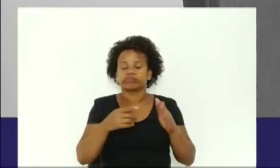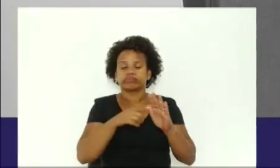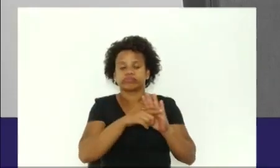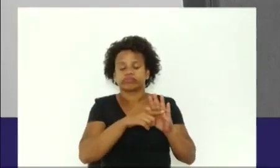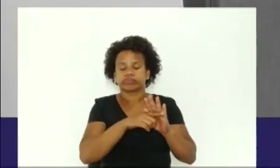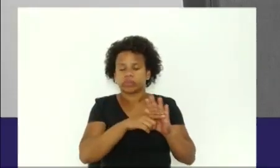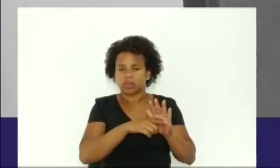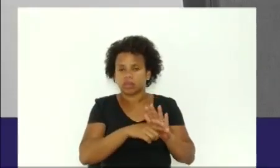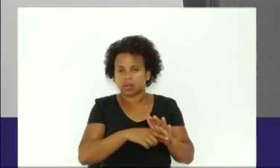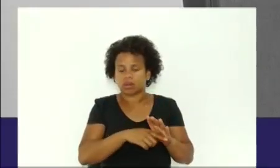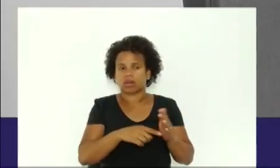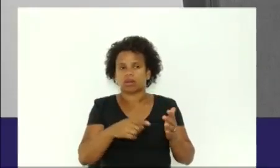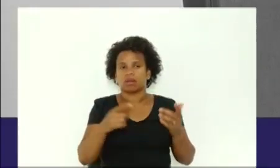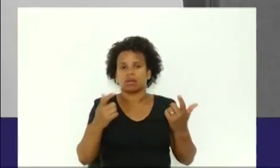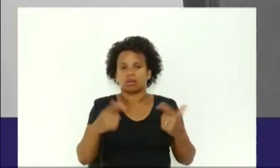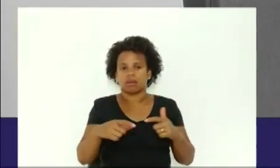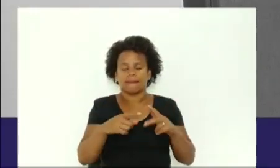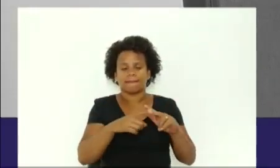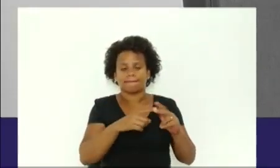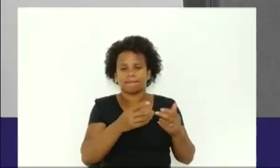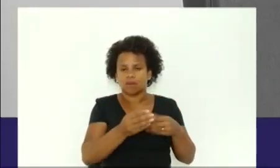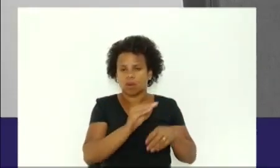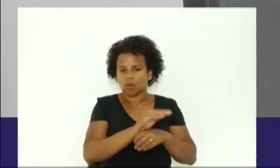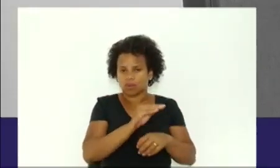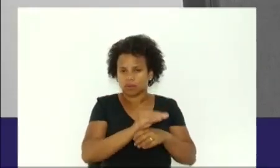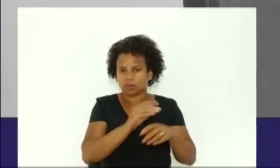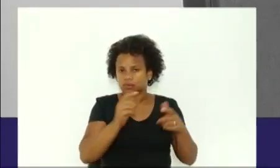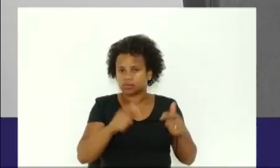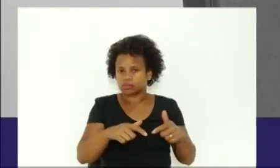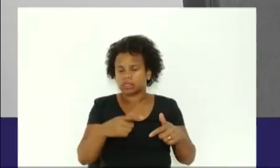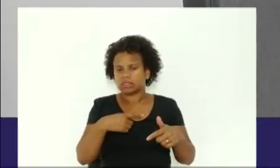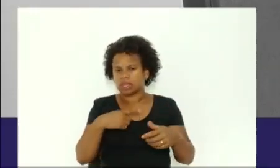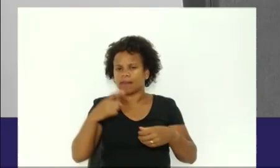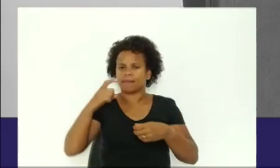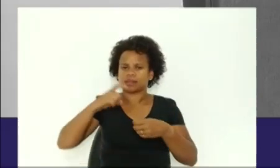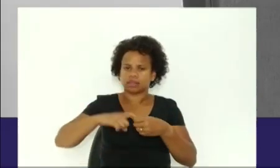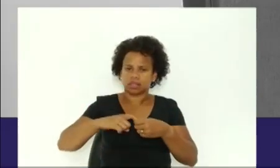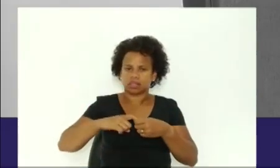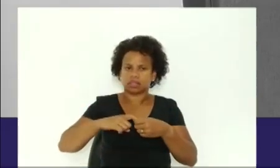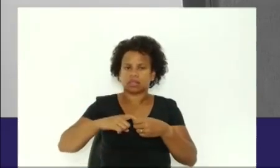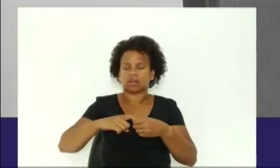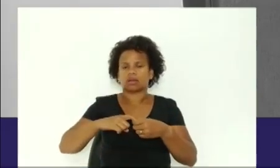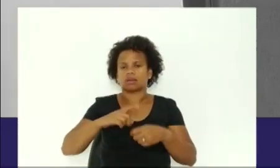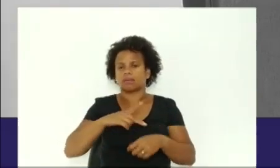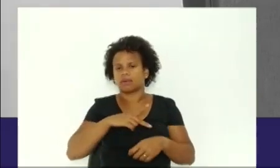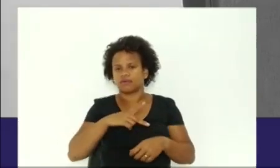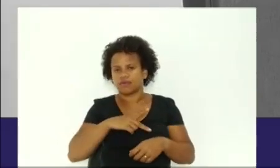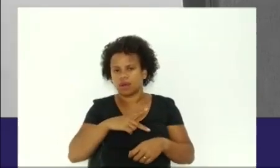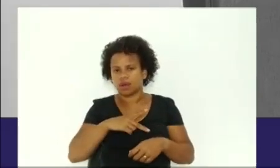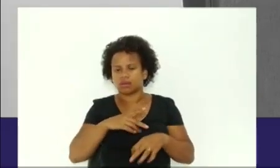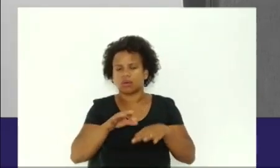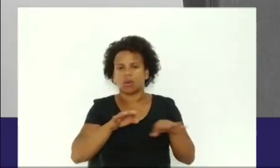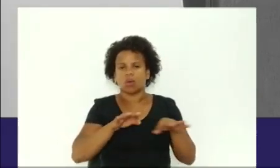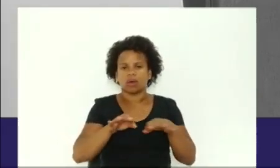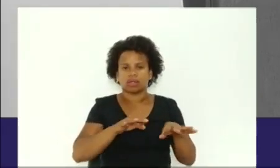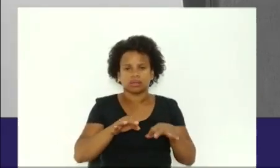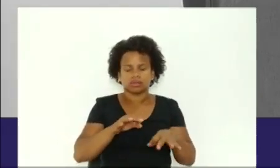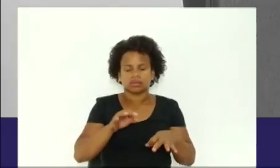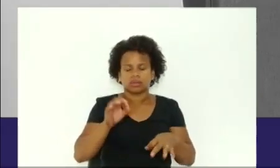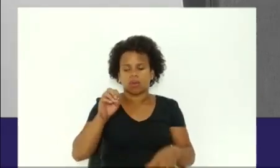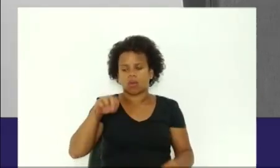destes equipamentos? Existem parcerias com a iniciativa privada ou organizações não